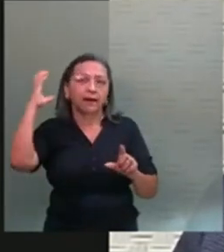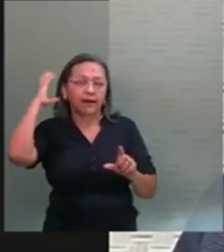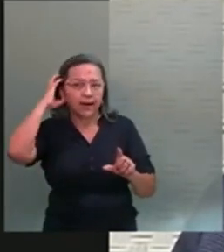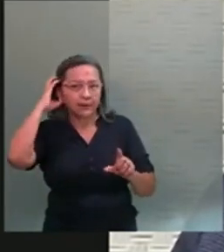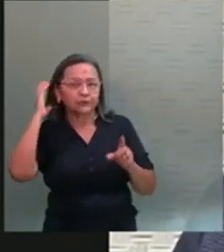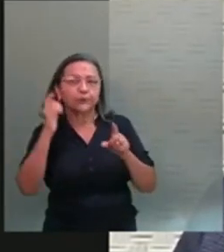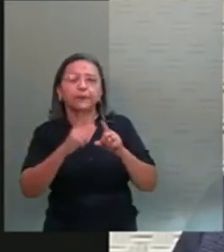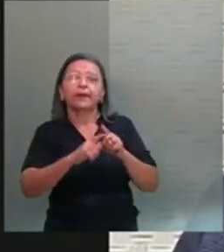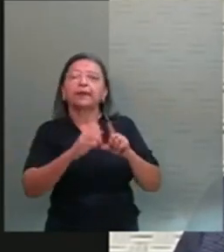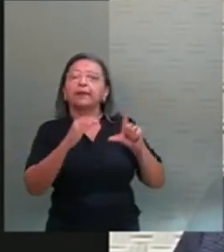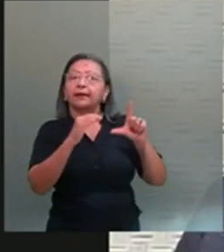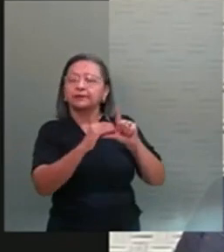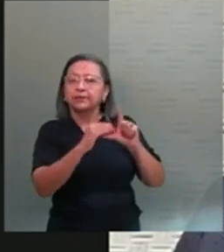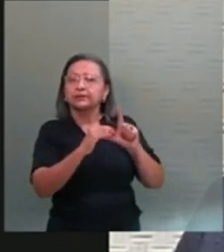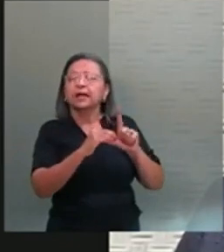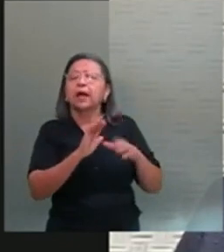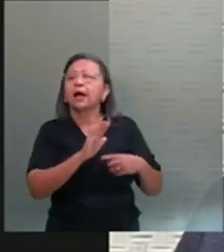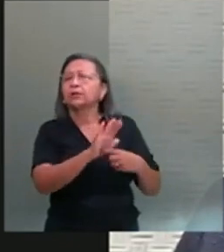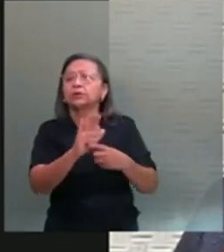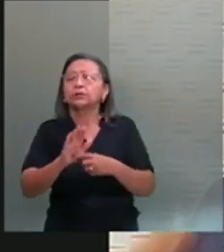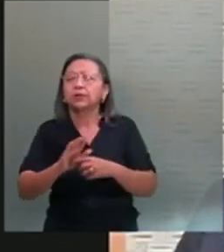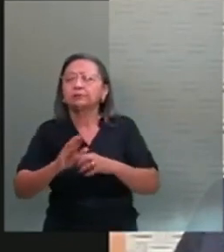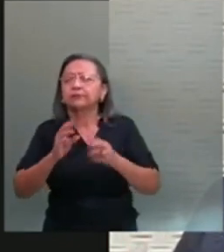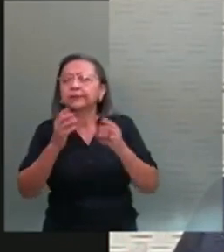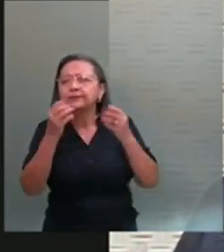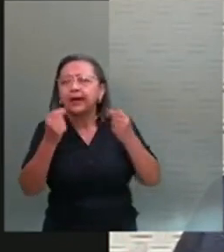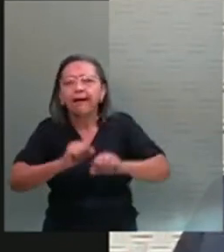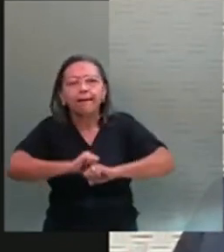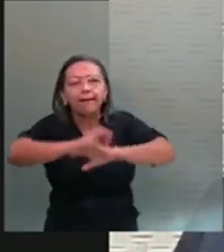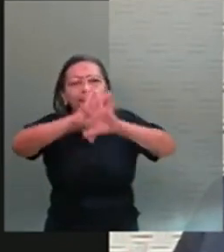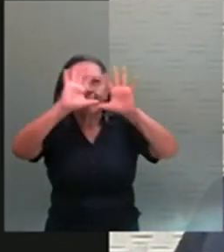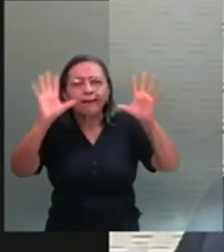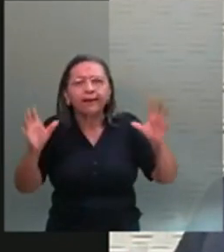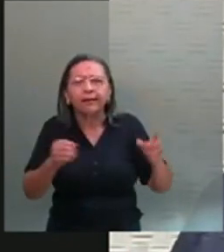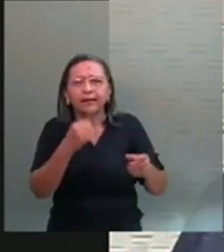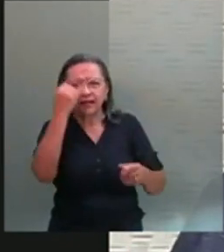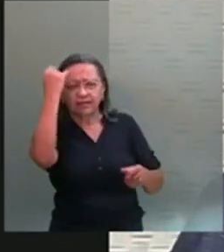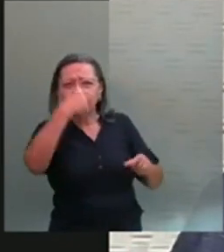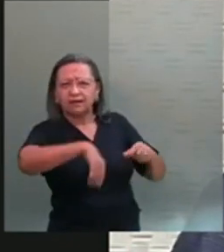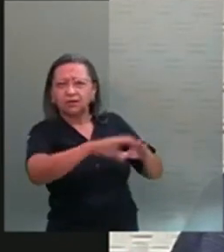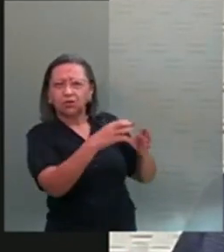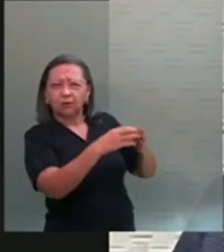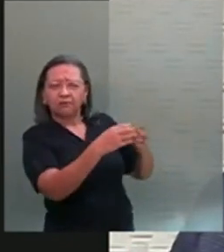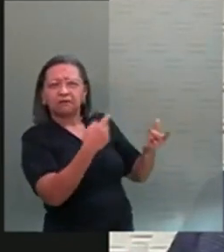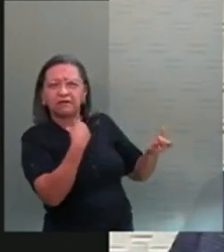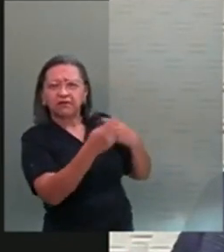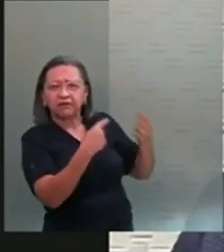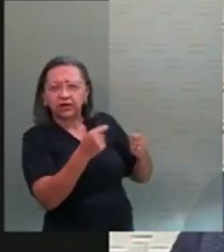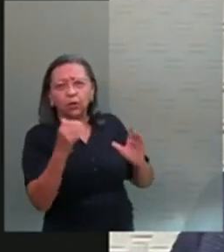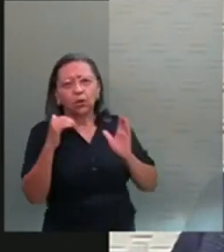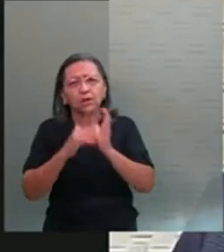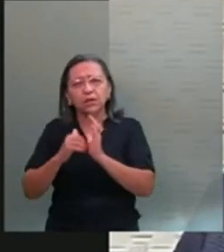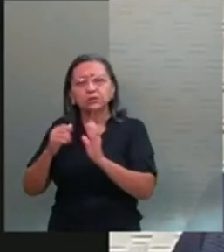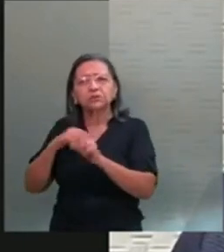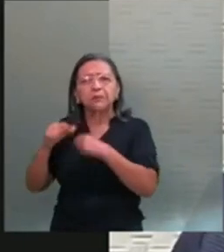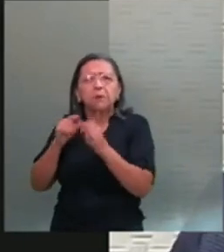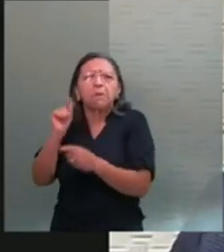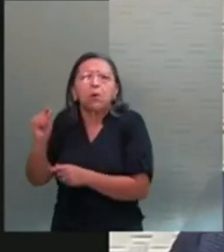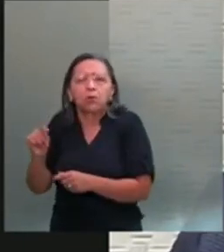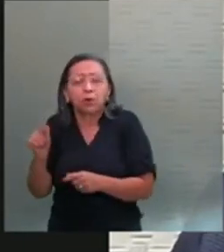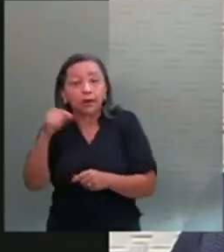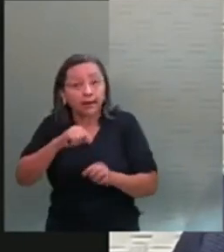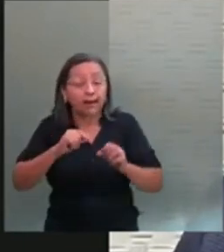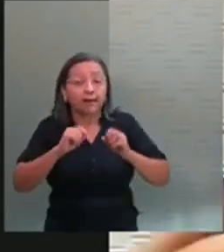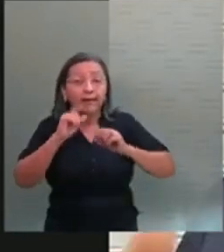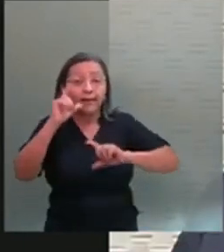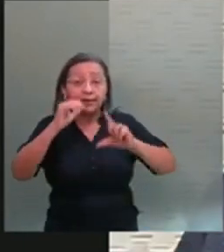rádio ajudam a desfazer aquela ideia tão cultivada nas mesas de bar de que o Senado e o Congresso, de maneira geral, trabalham pouco.